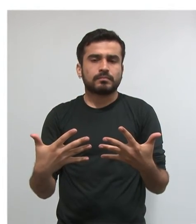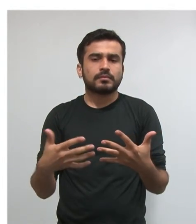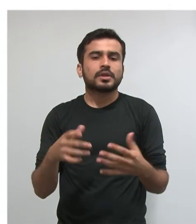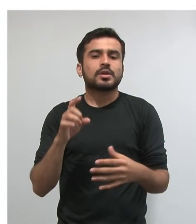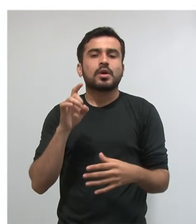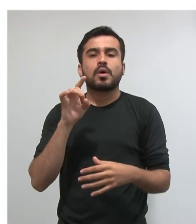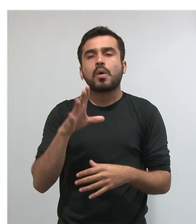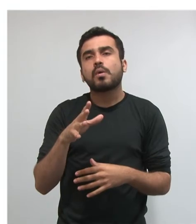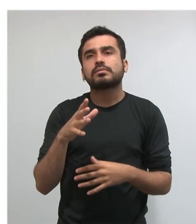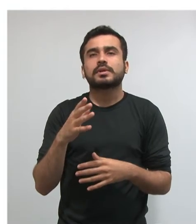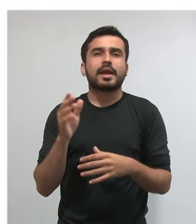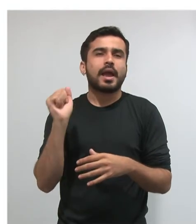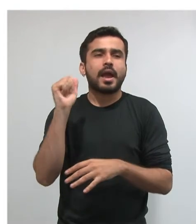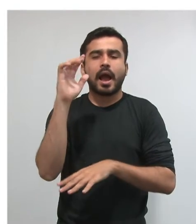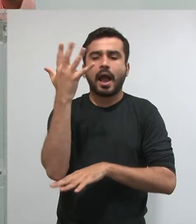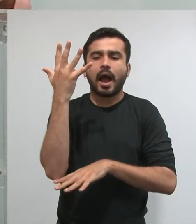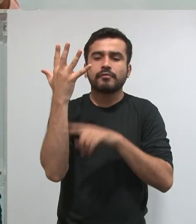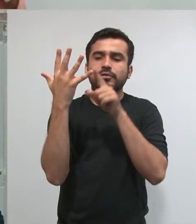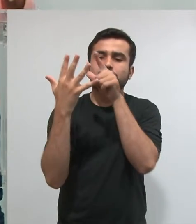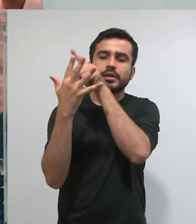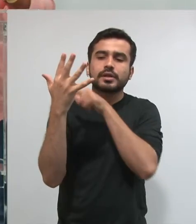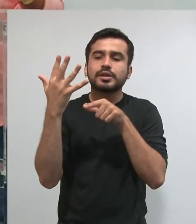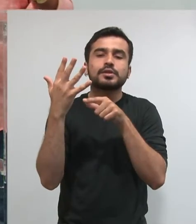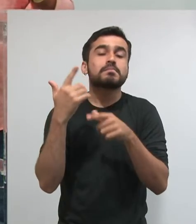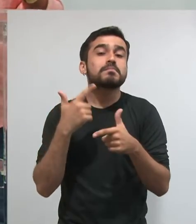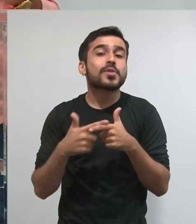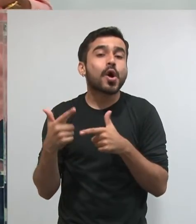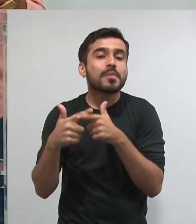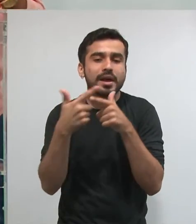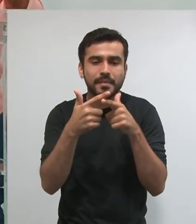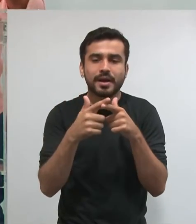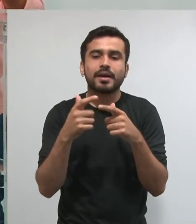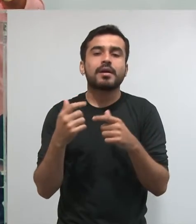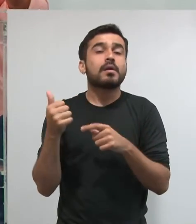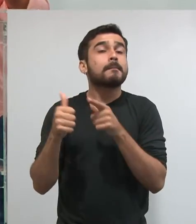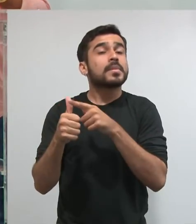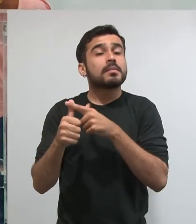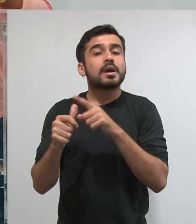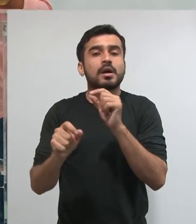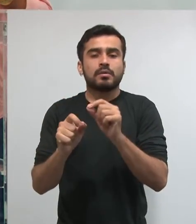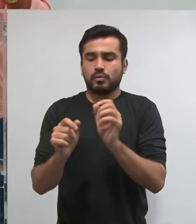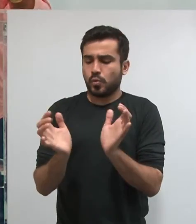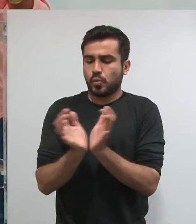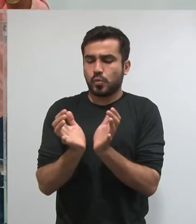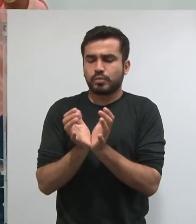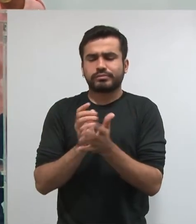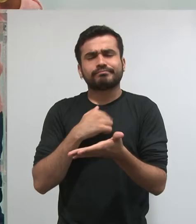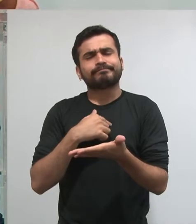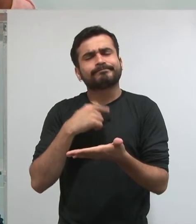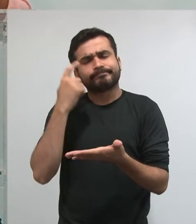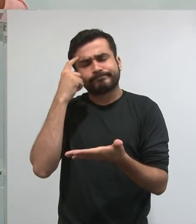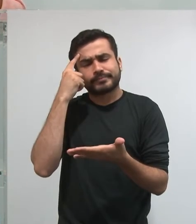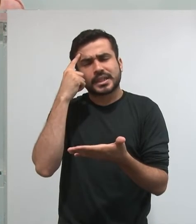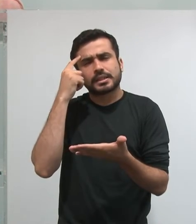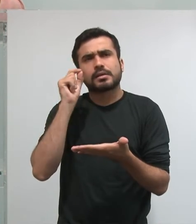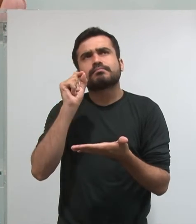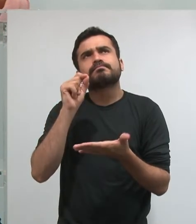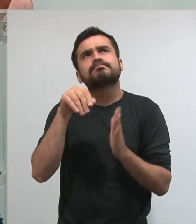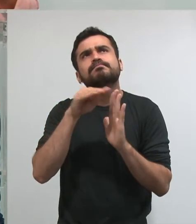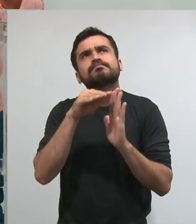ou árvore de problemas. Por quê? Esse momento 1 é o momento onde a equipe ela vai se debruçar sobre o